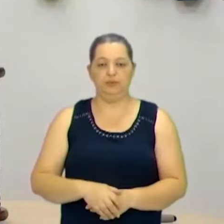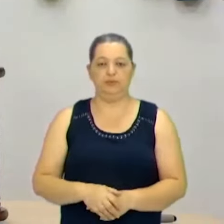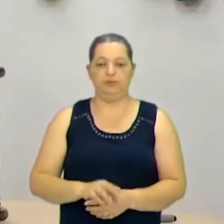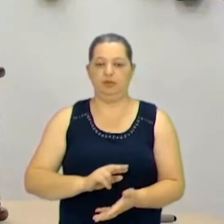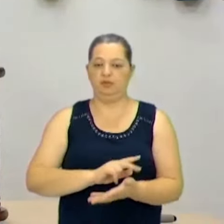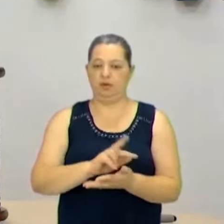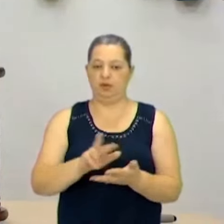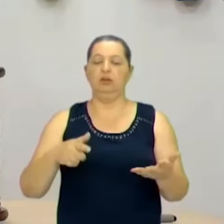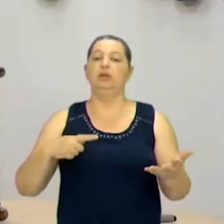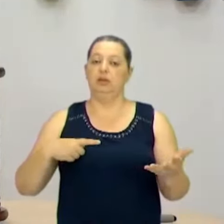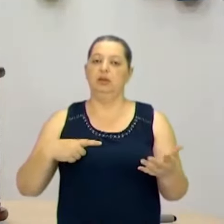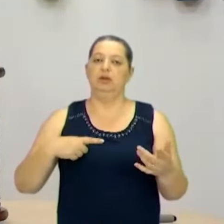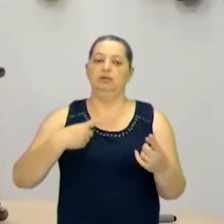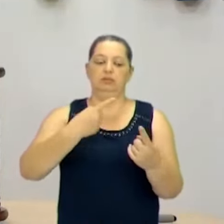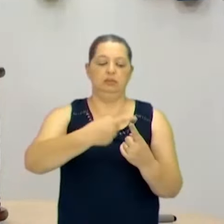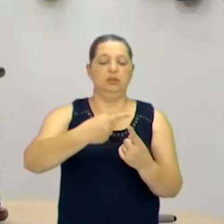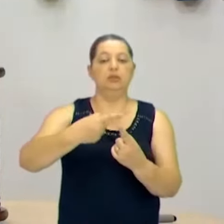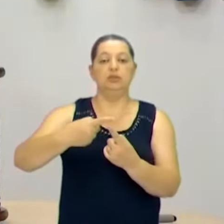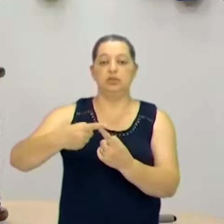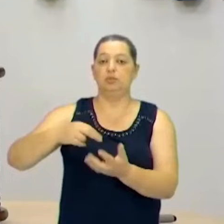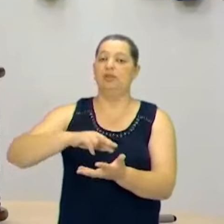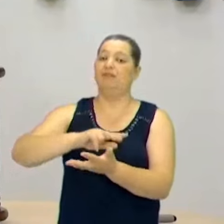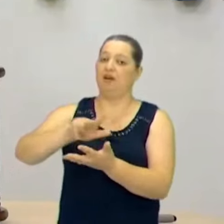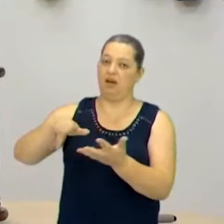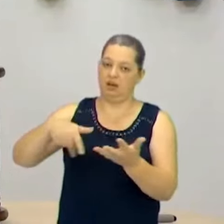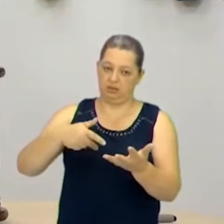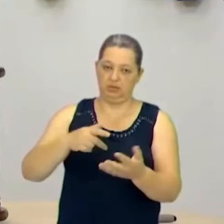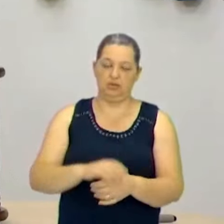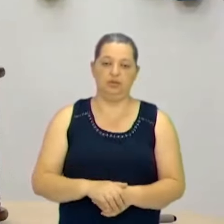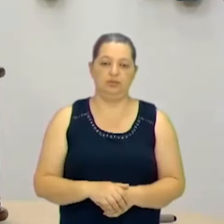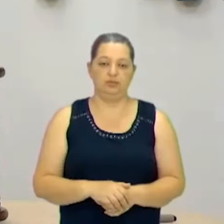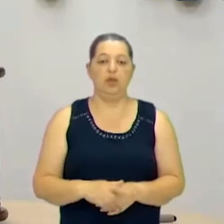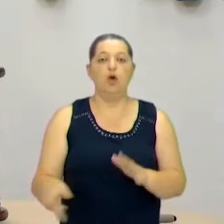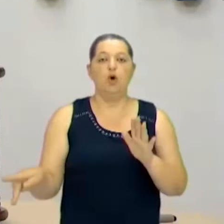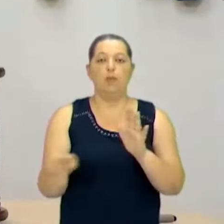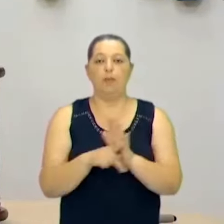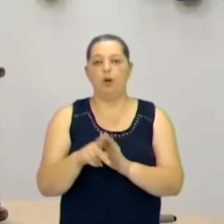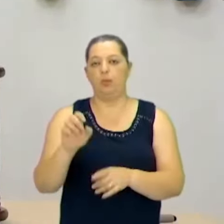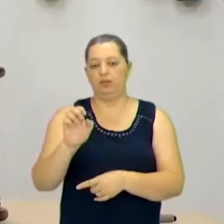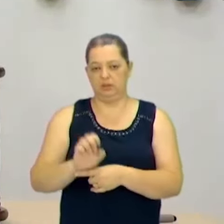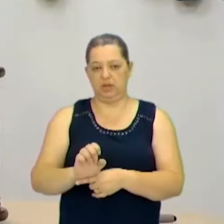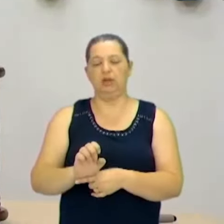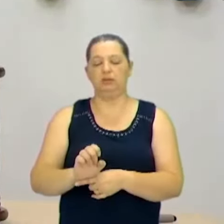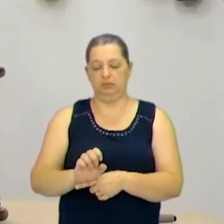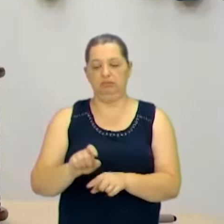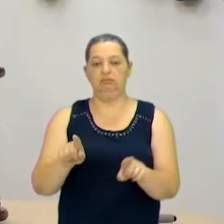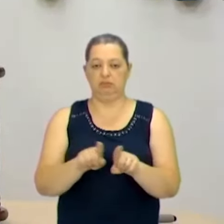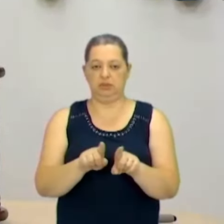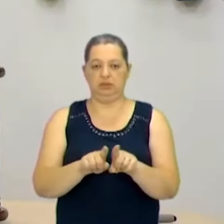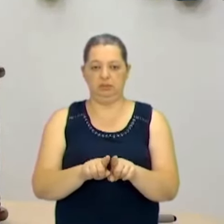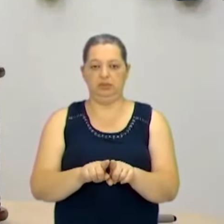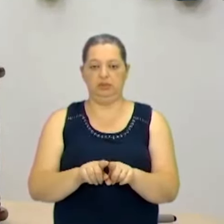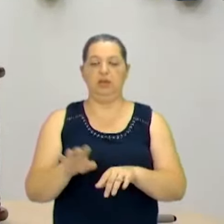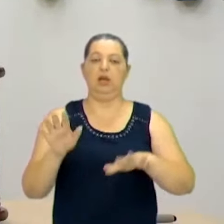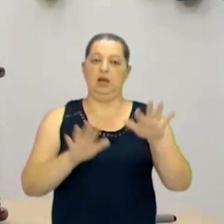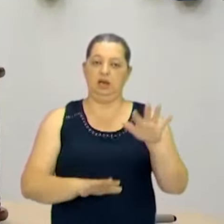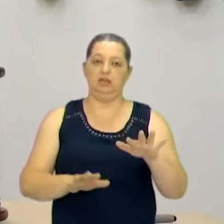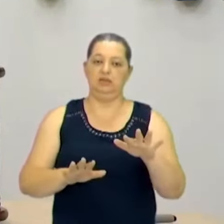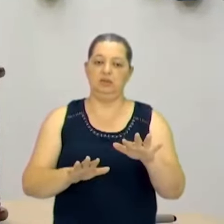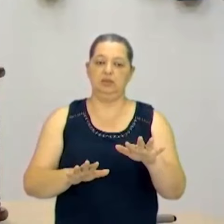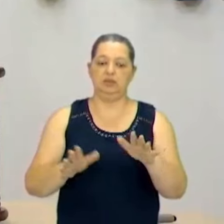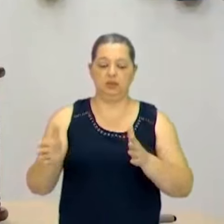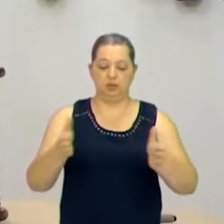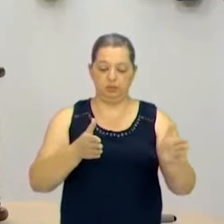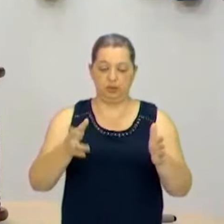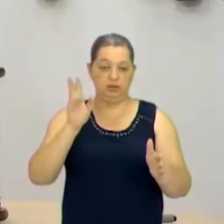vocês que existem vários tipos de terrorismo, inclusive o próprio Estado também ele pode, e em muitos momentos da história, ele também